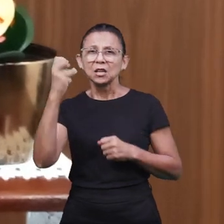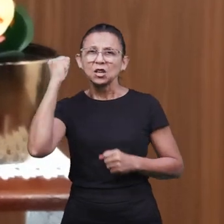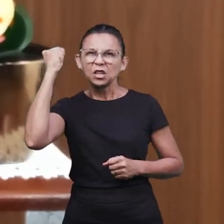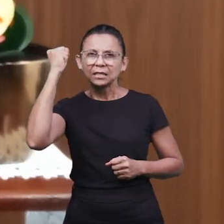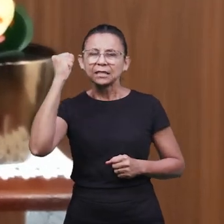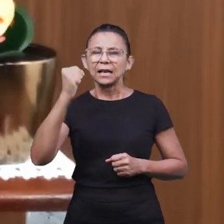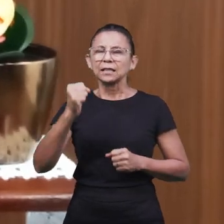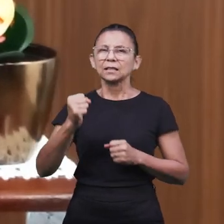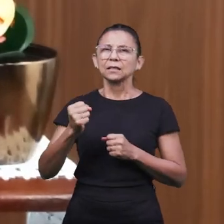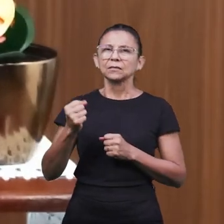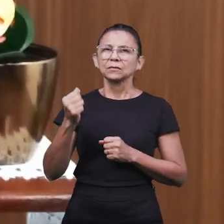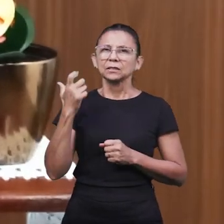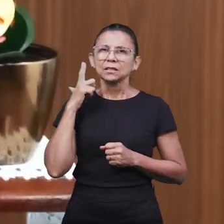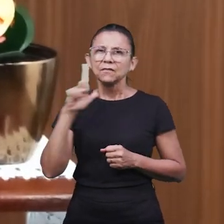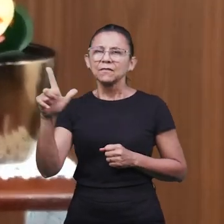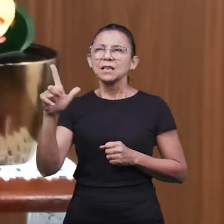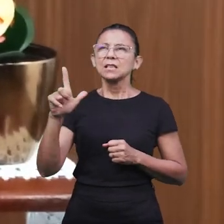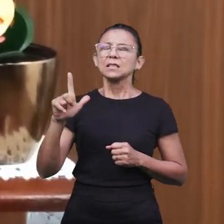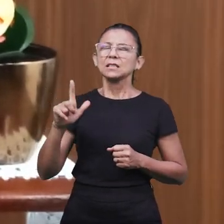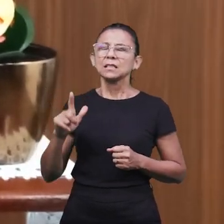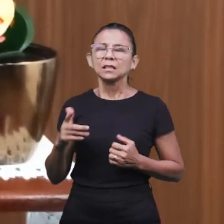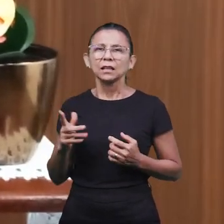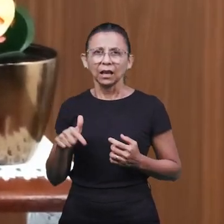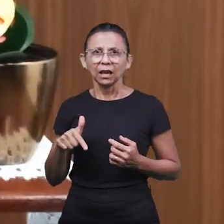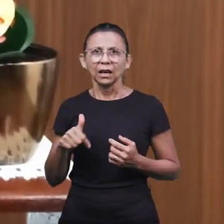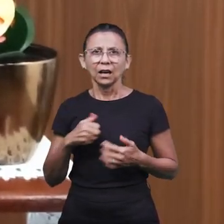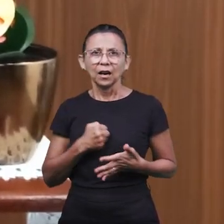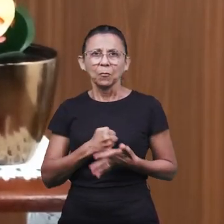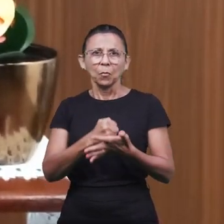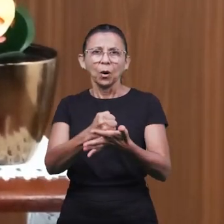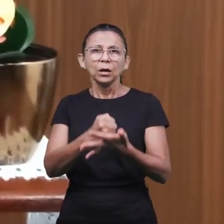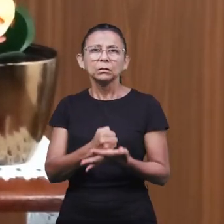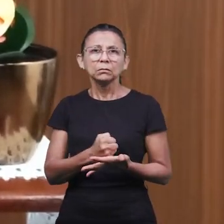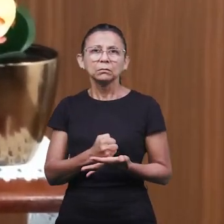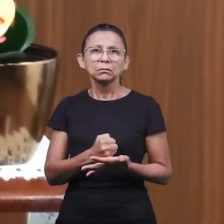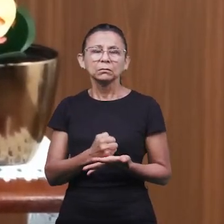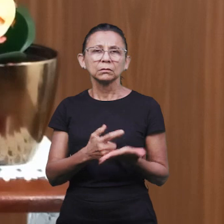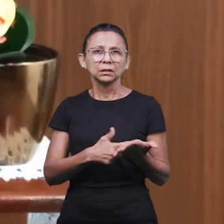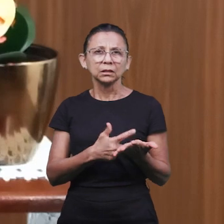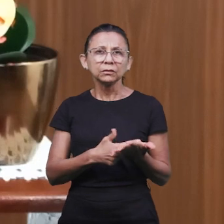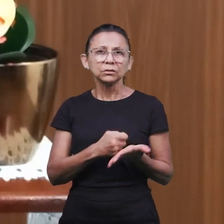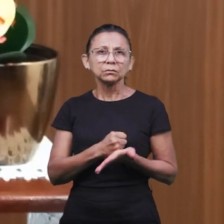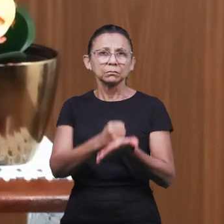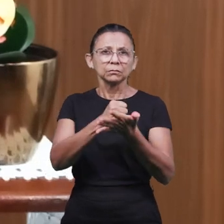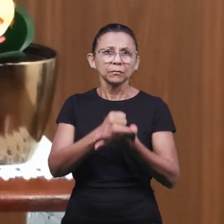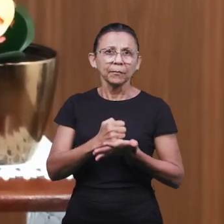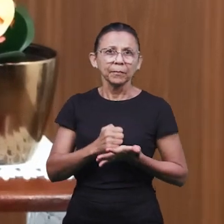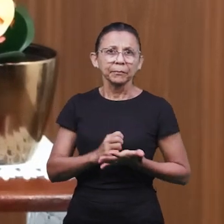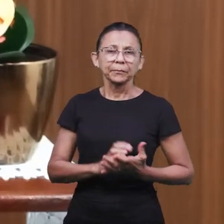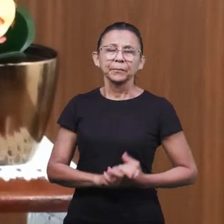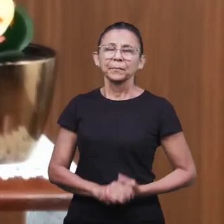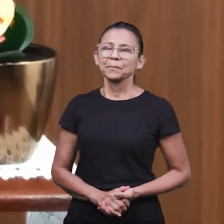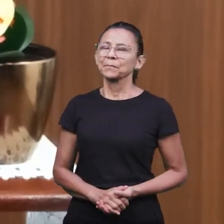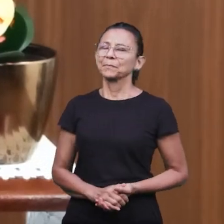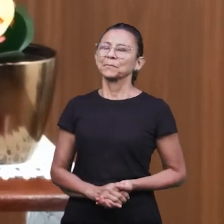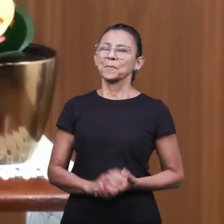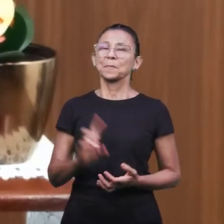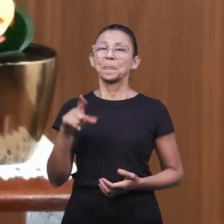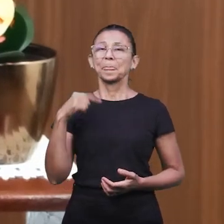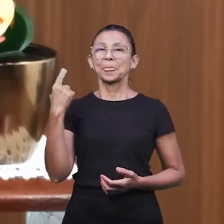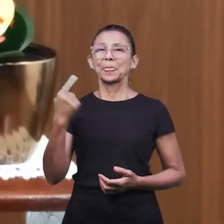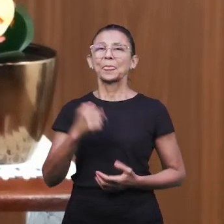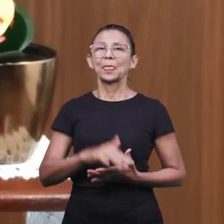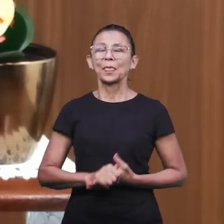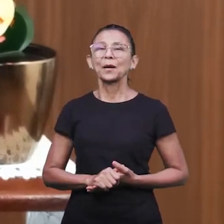isto? Você aquilo? Não, meus irmãos. Não. Nós somos mais do que vencedores naquele que nos